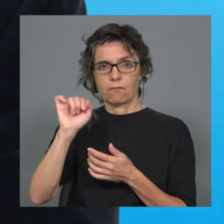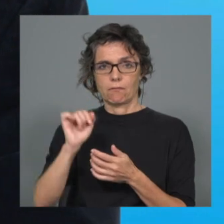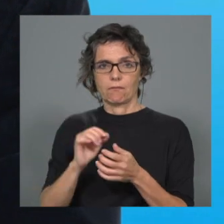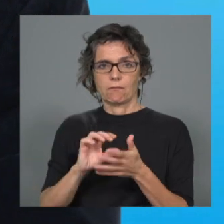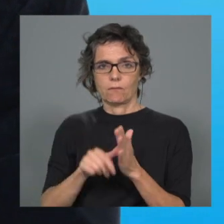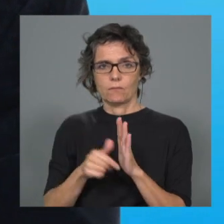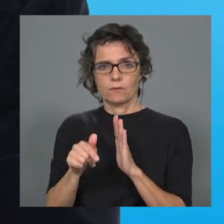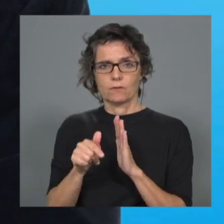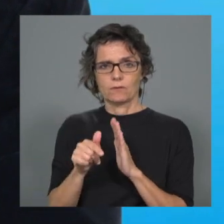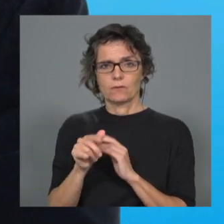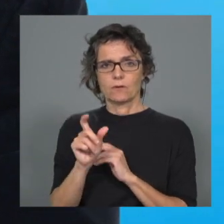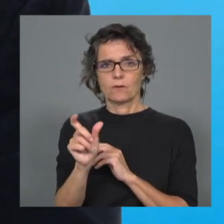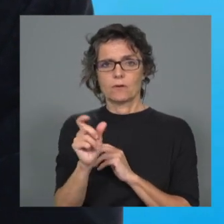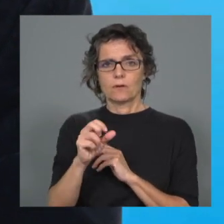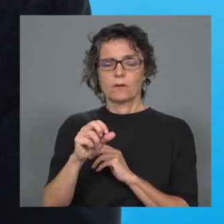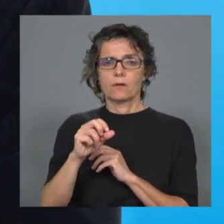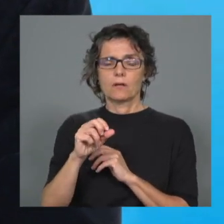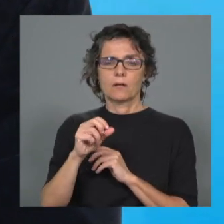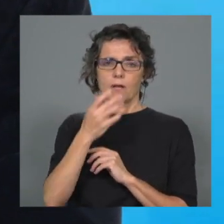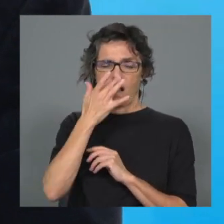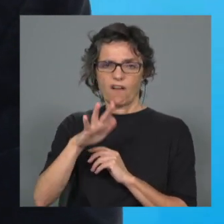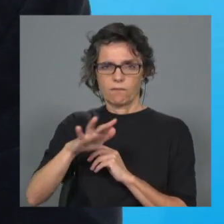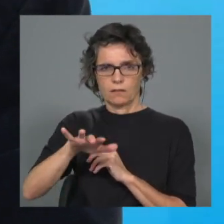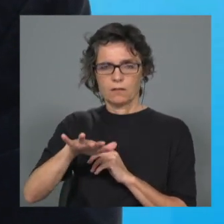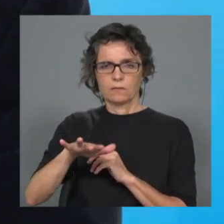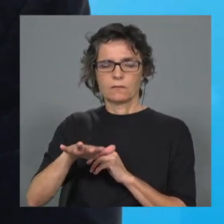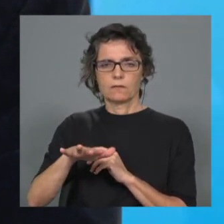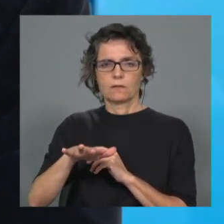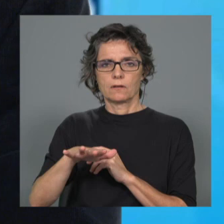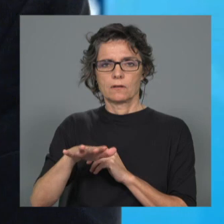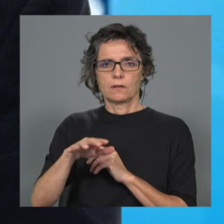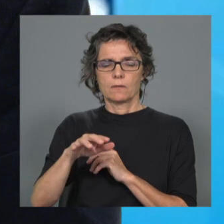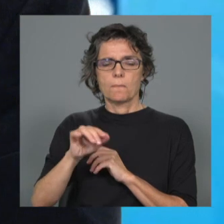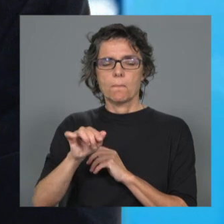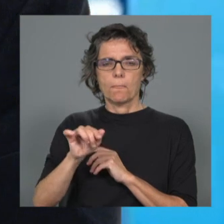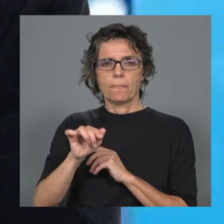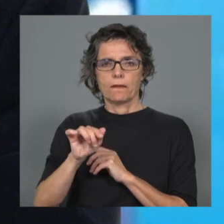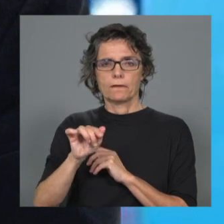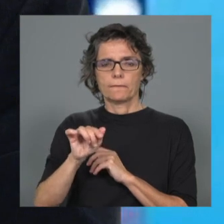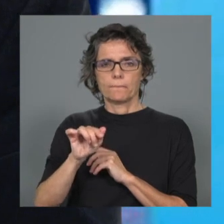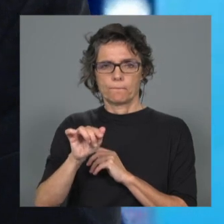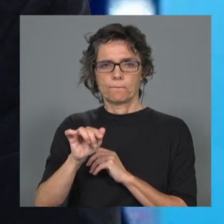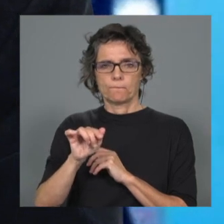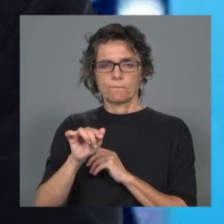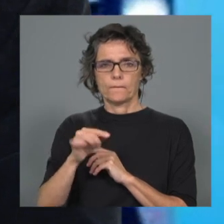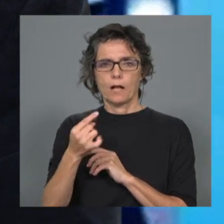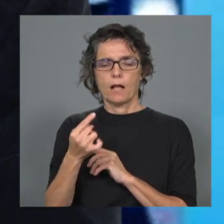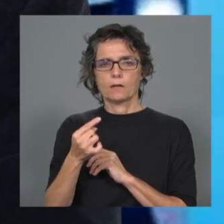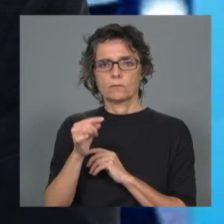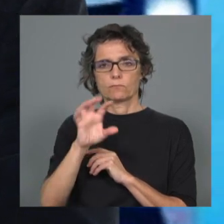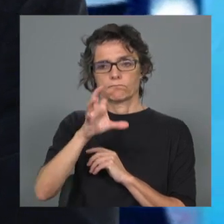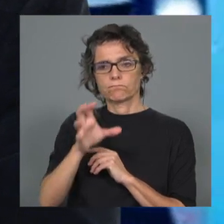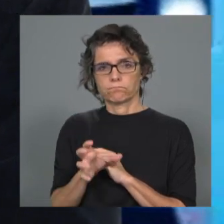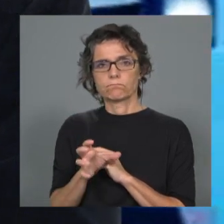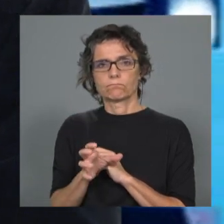uma palavra que, curiosamente, de origem africana e que, em alguns países, nomeadamente com